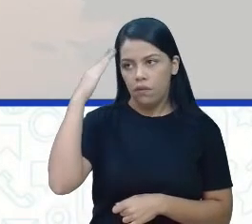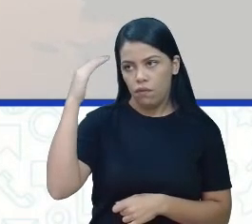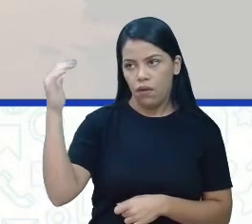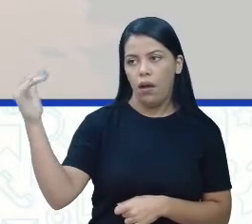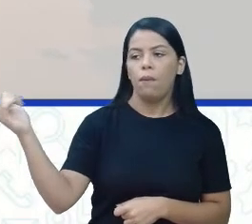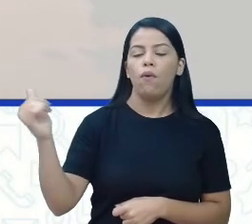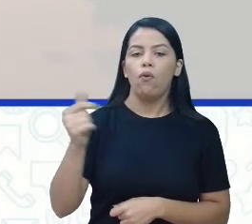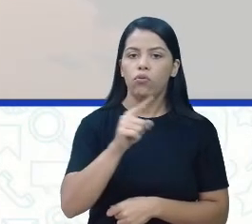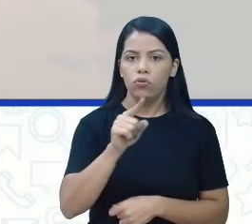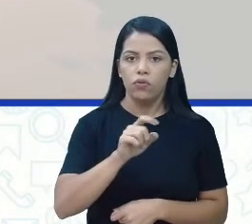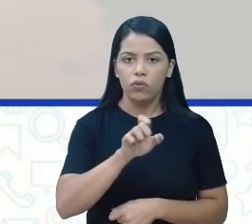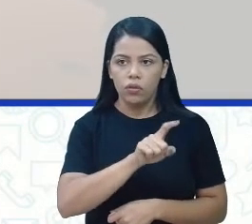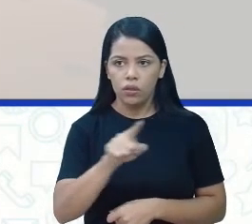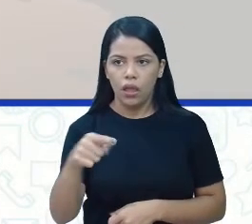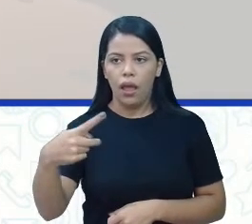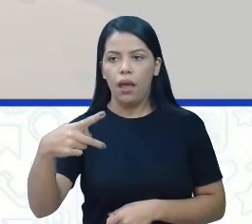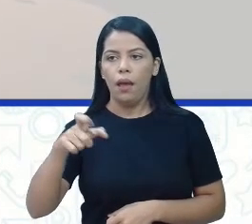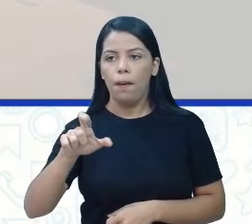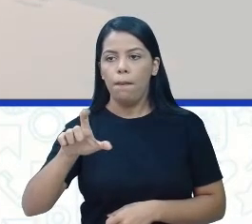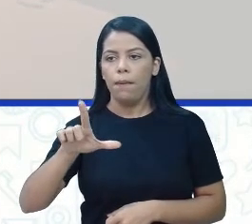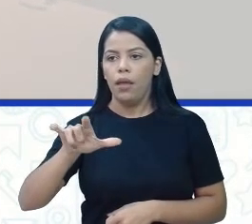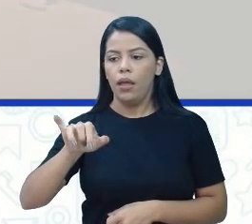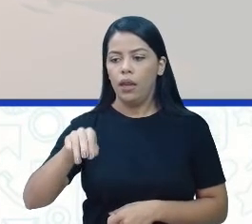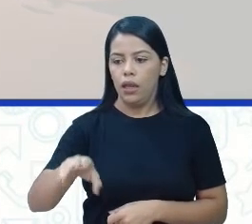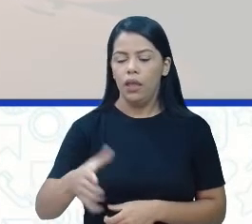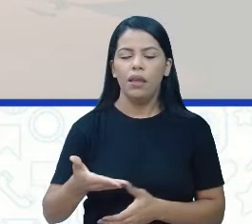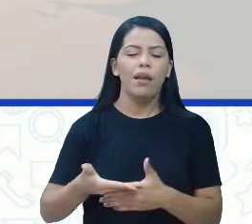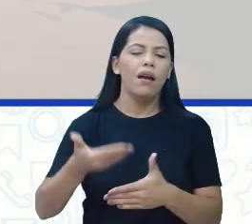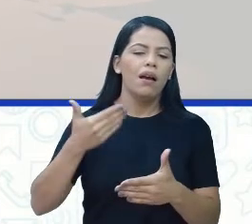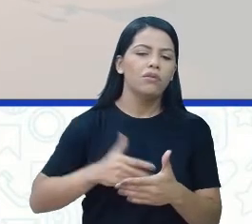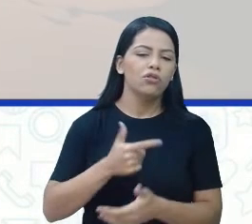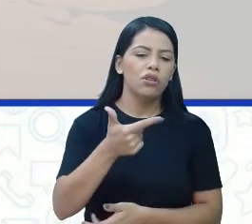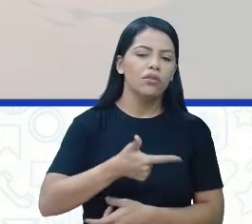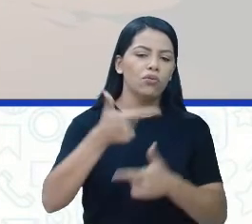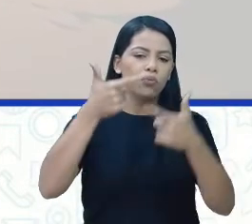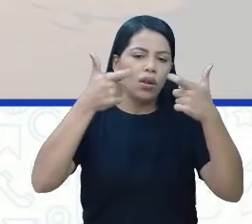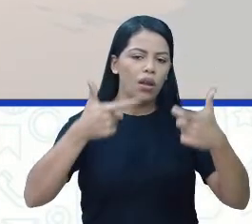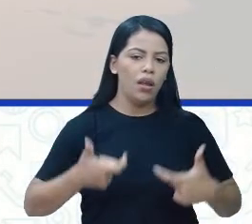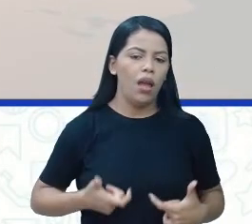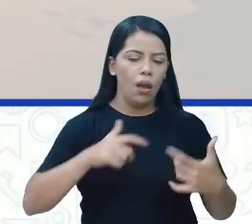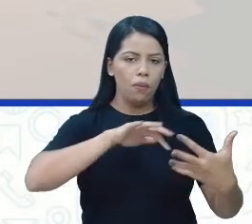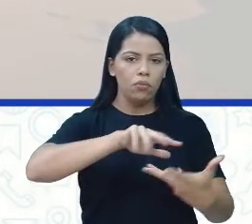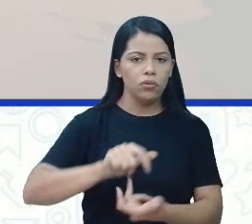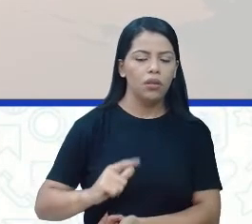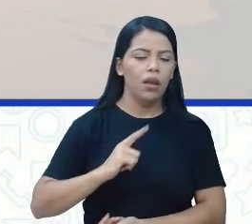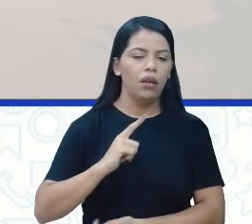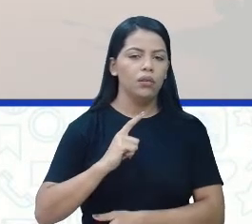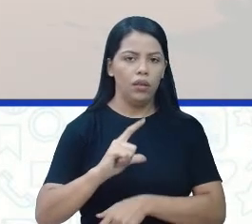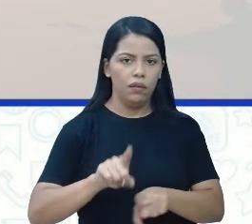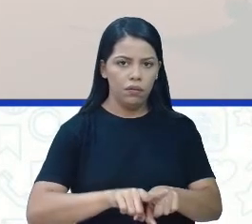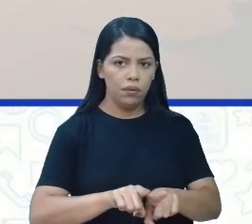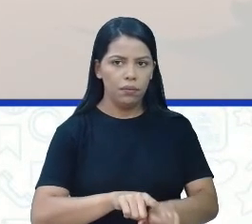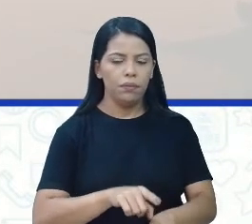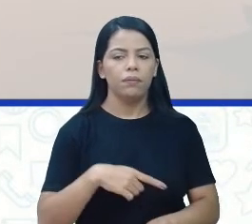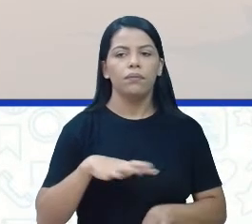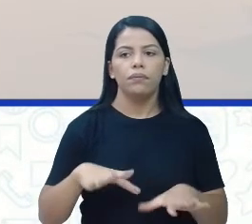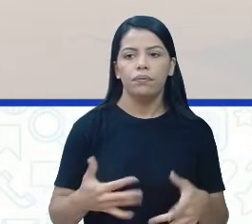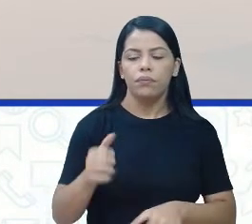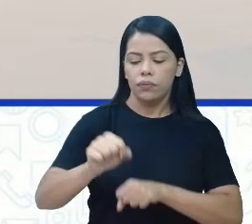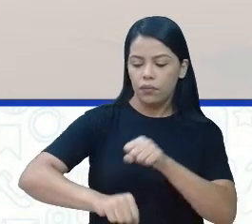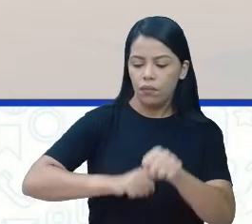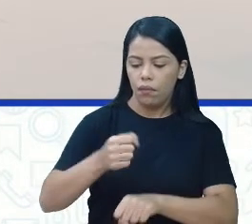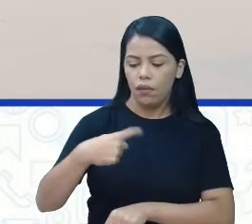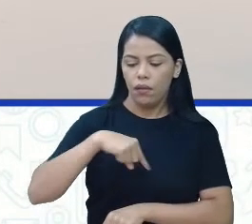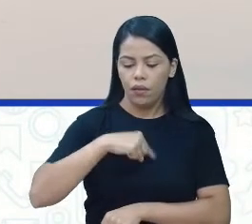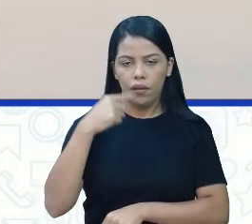Sim, no campo do Jequiá. foi. Na época antes da Segunda Guerra Mundial, o mundo ainda estava na tranquilidade. E as bicicletas aí que a gente vê